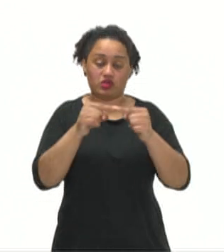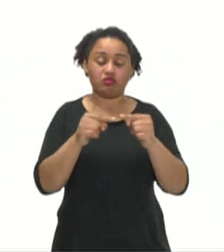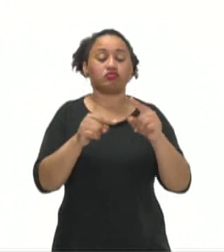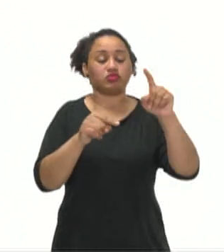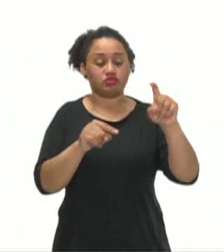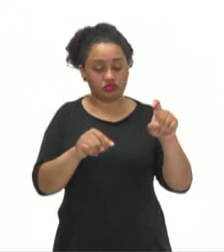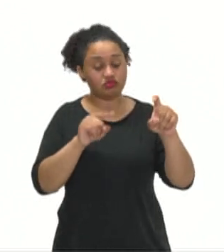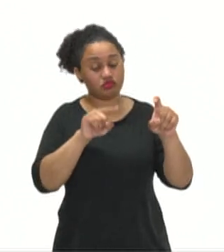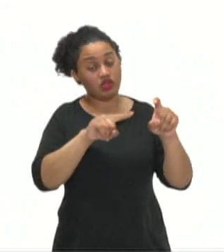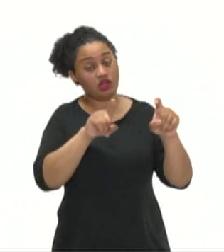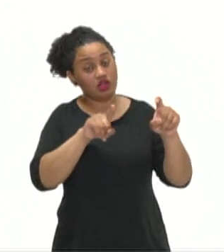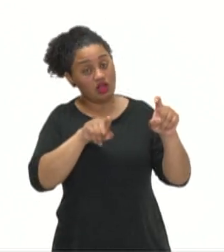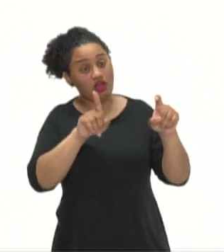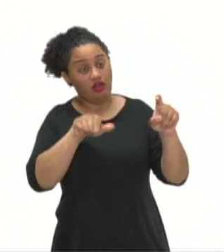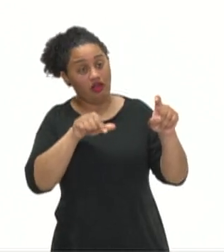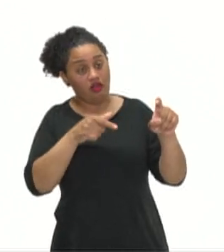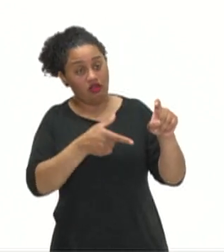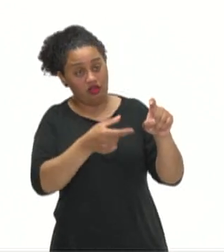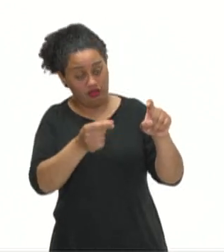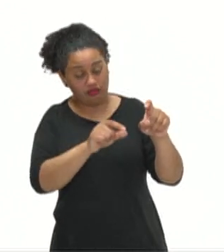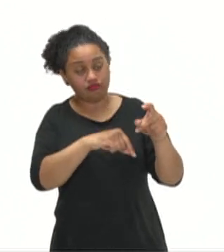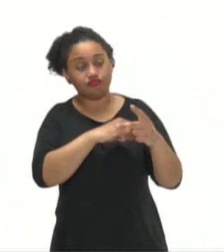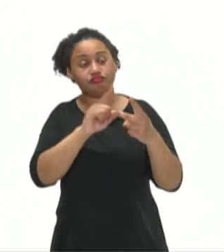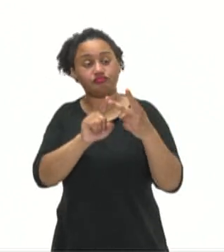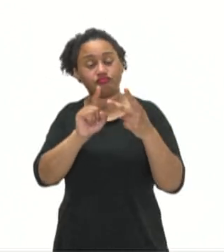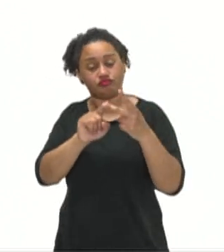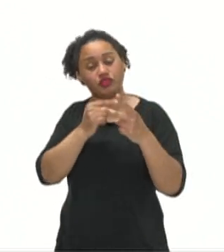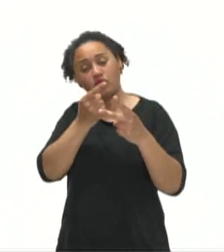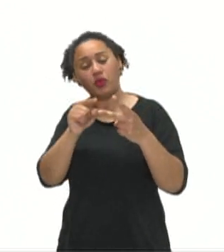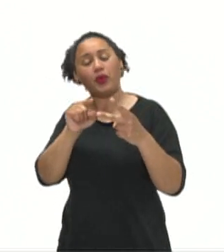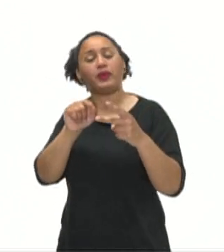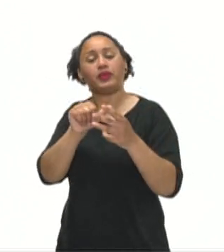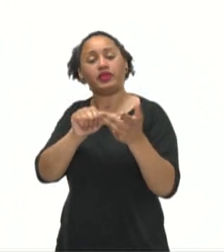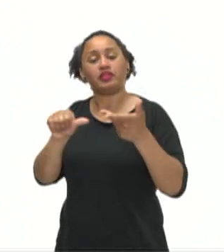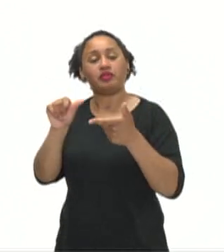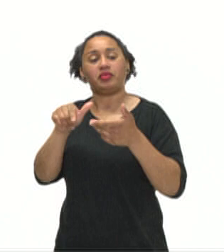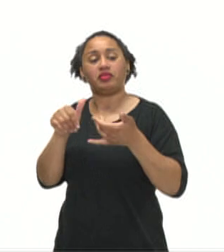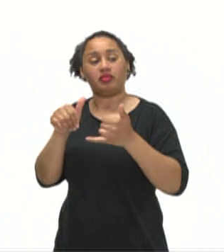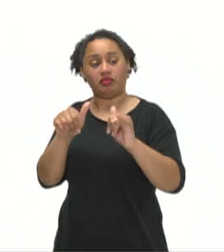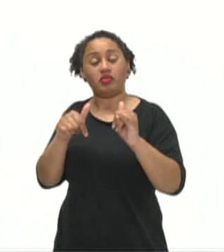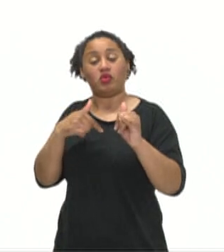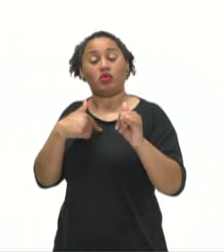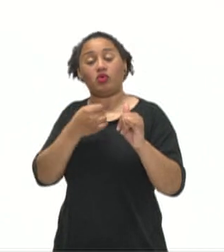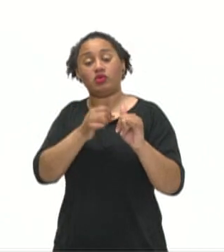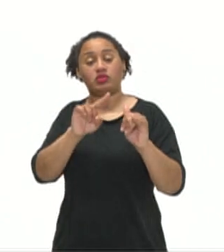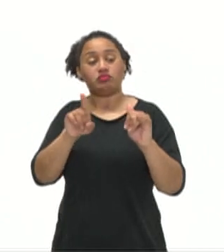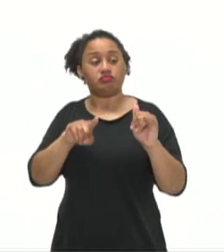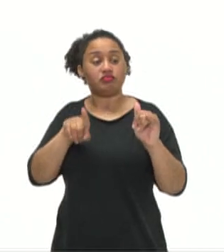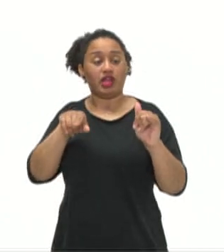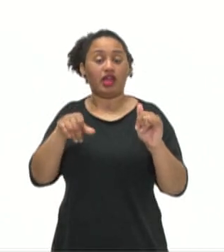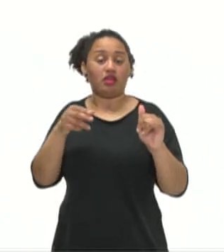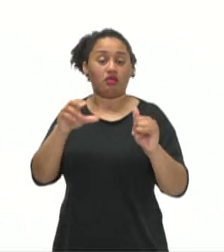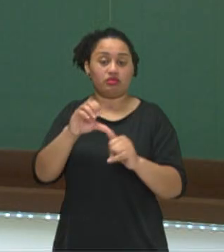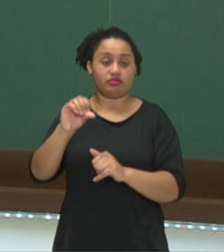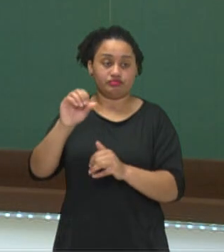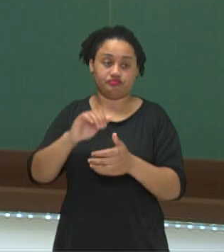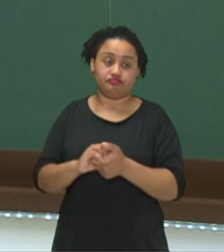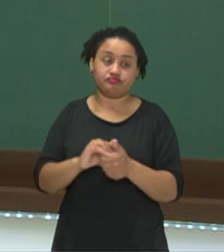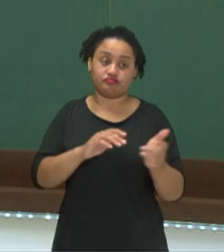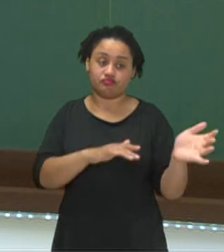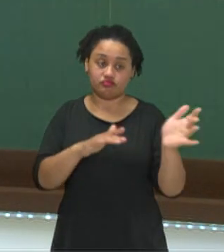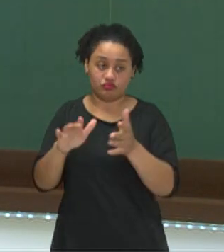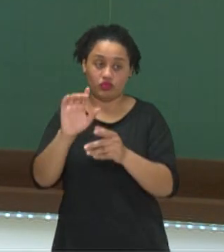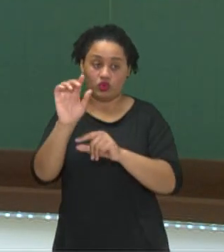do elemento X, de número atômico 20, com o elemento Y, de número atômico 9? Então, seguindo os nossos